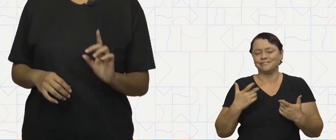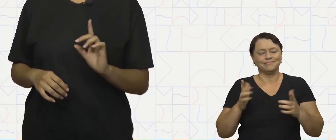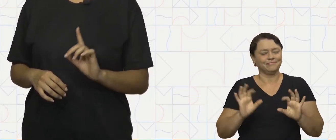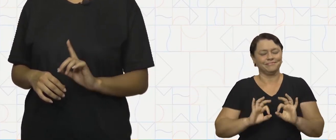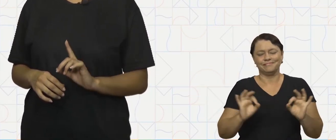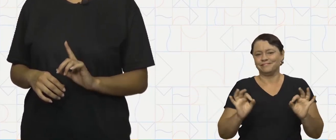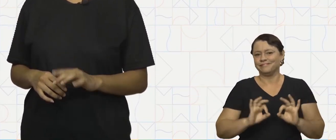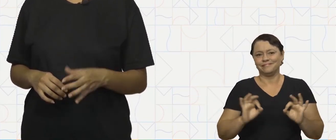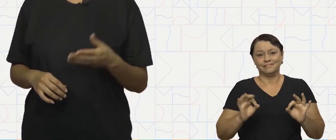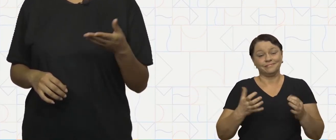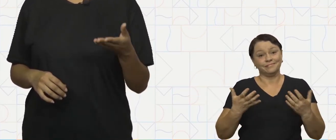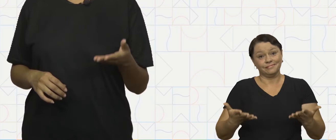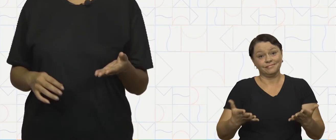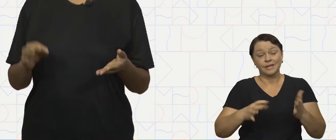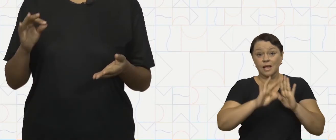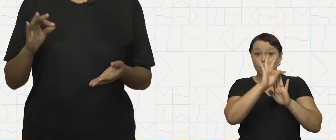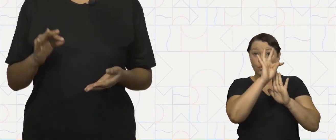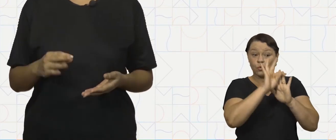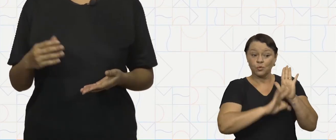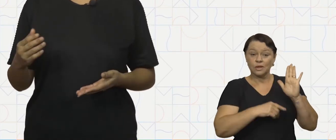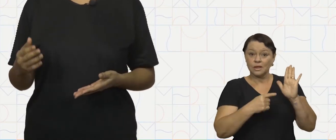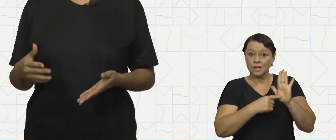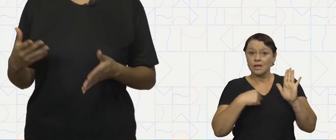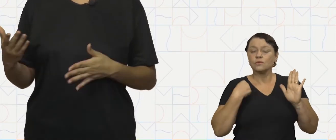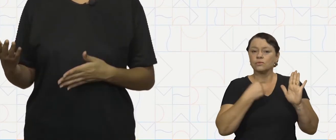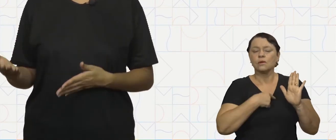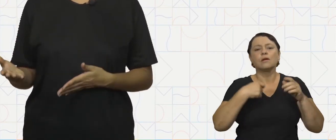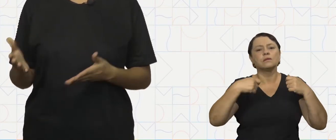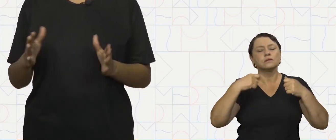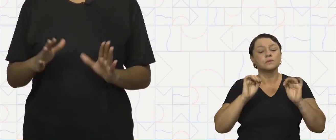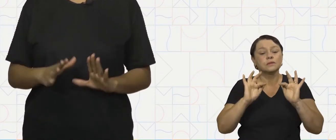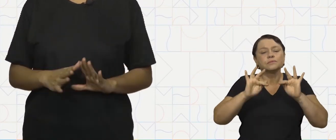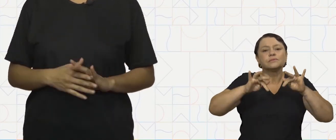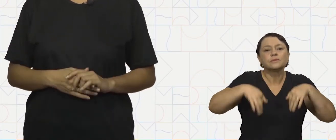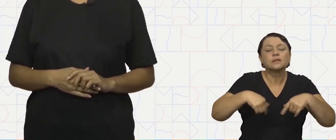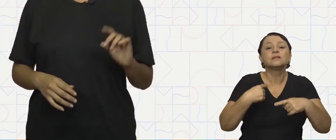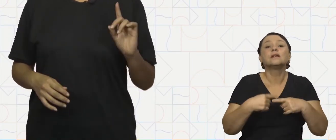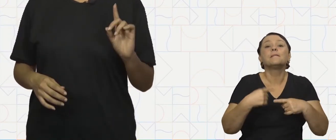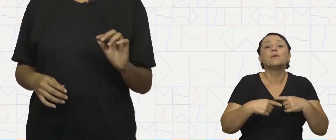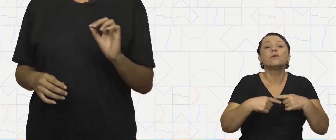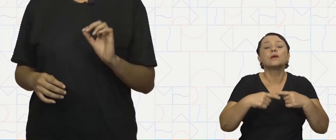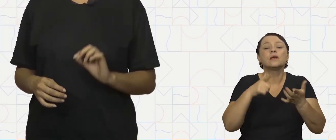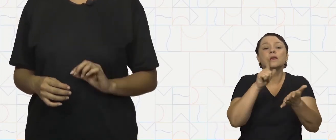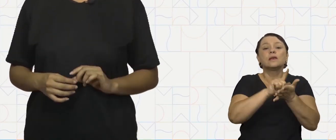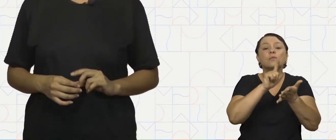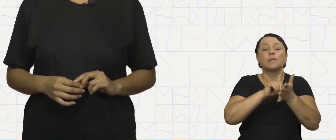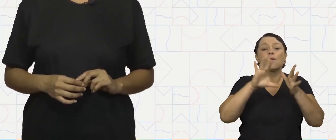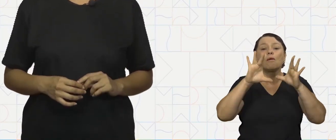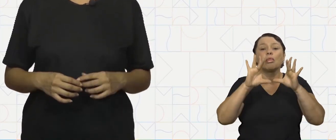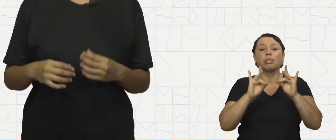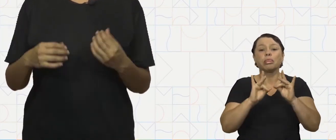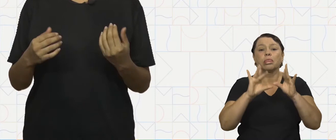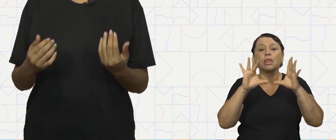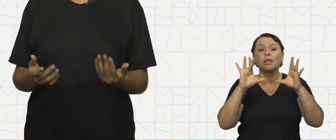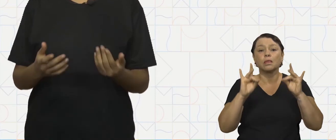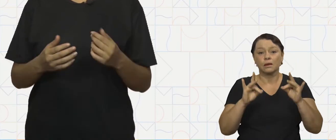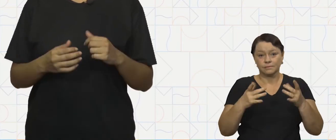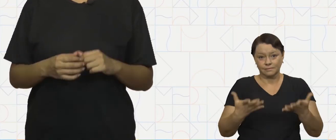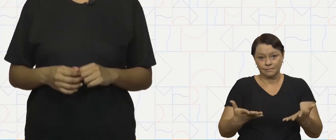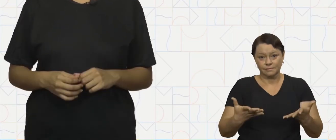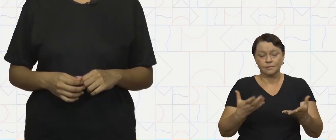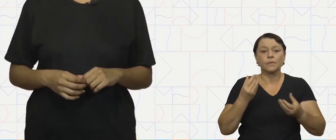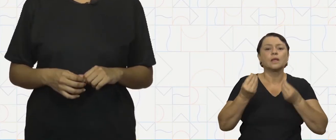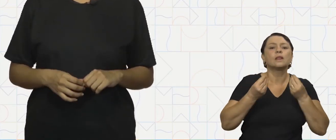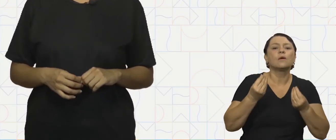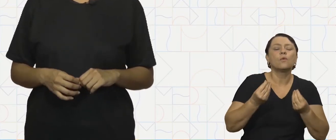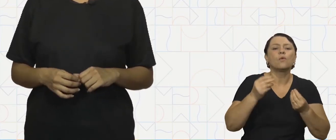no caso do nosso texto, precisamos finalizar explicando o porquê que o papel gruda. Vamos rever então os passos para uma boa